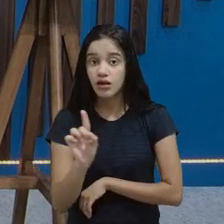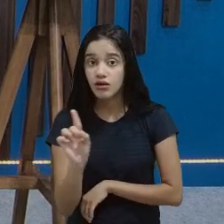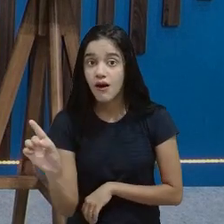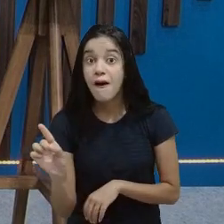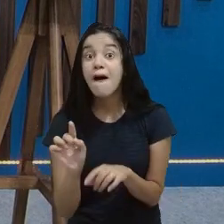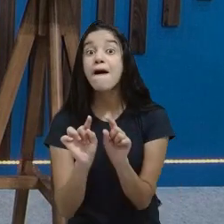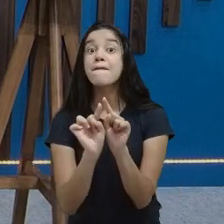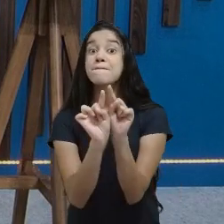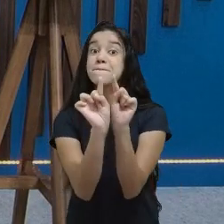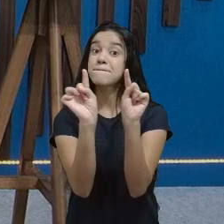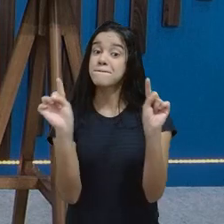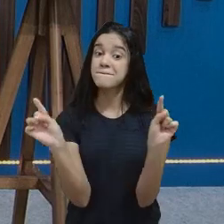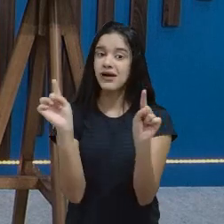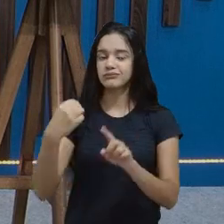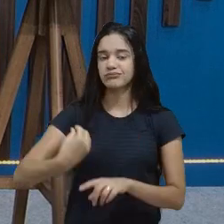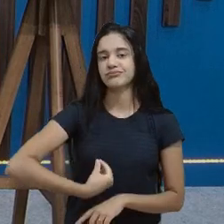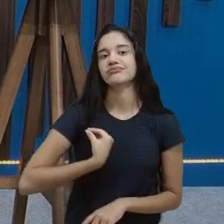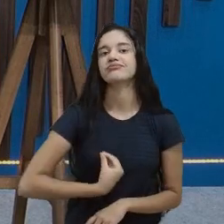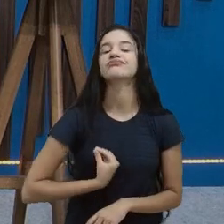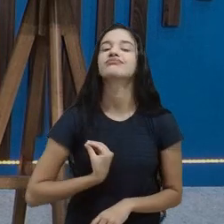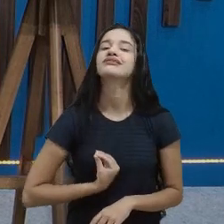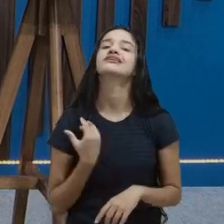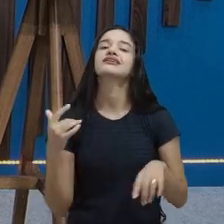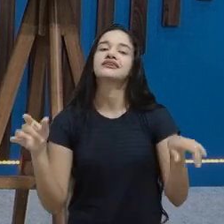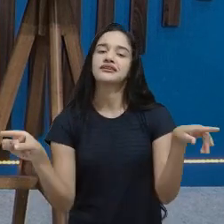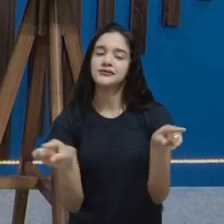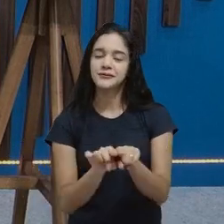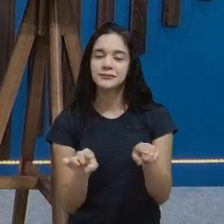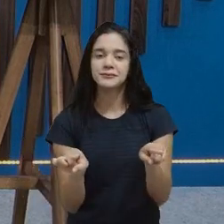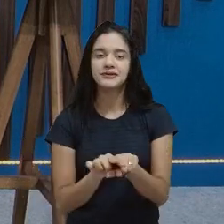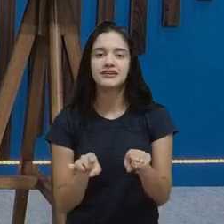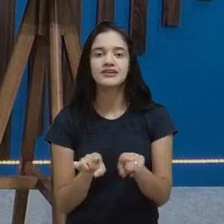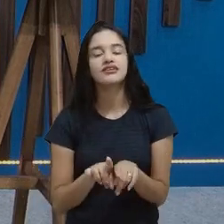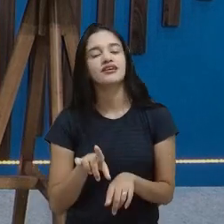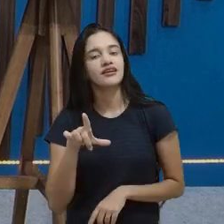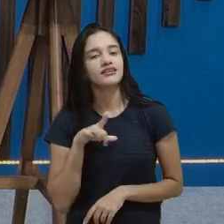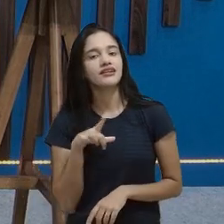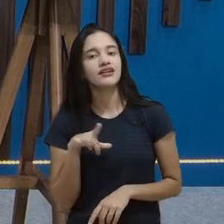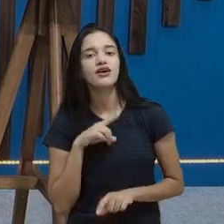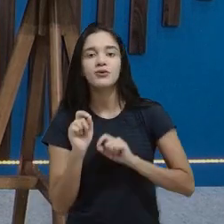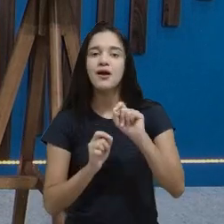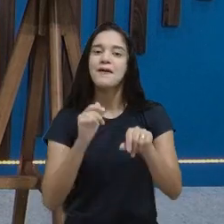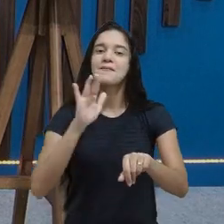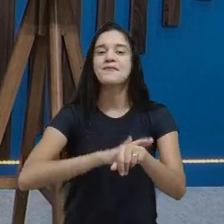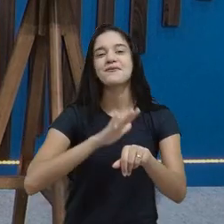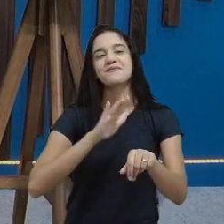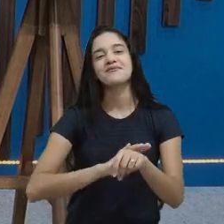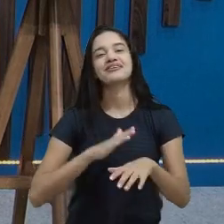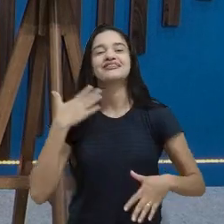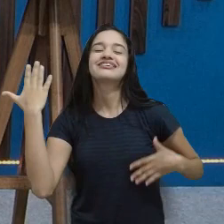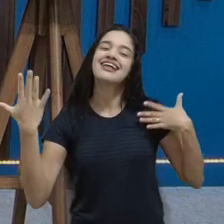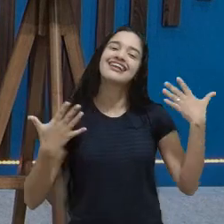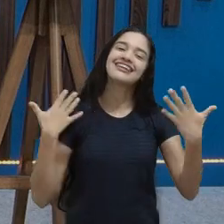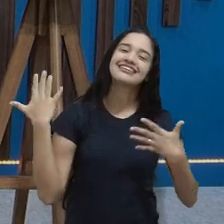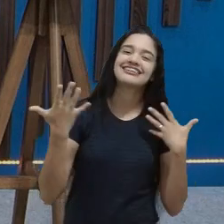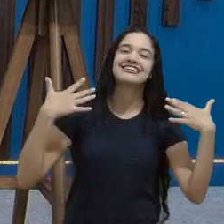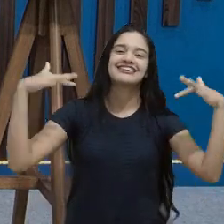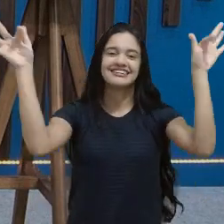na nossa existência também existirá momentos de alegria,